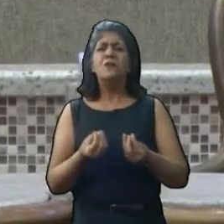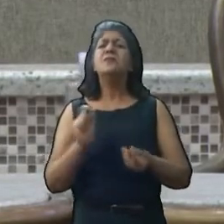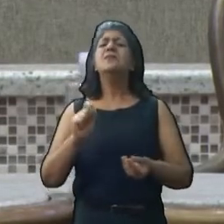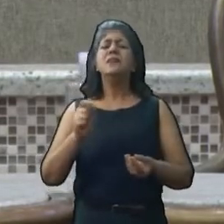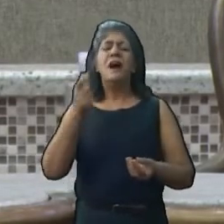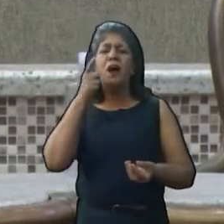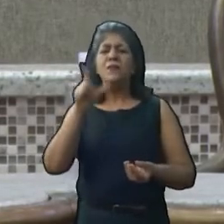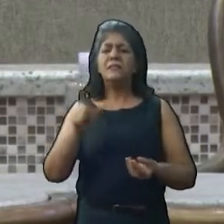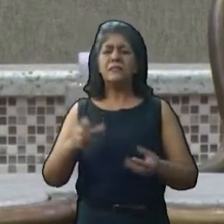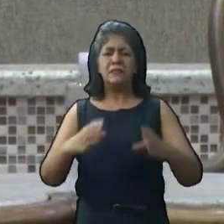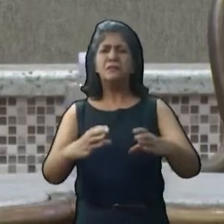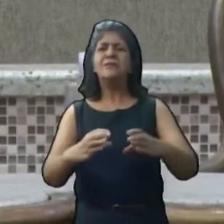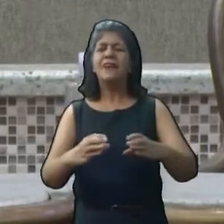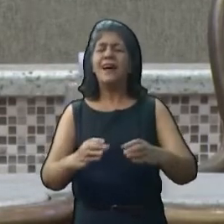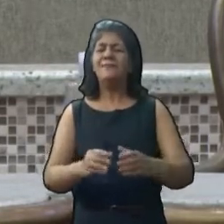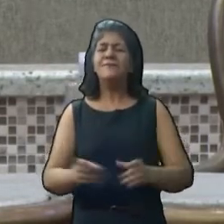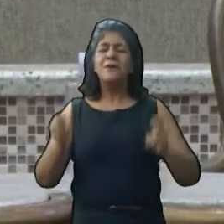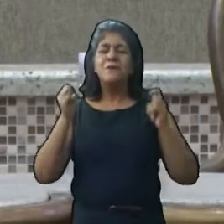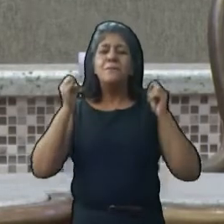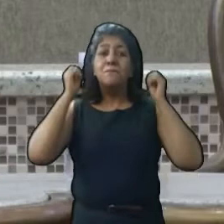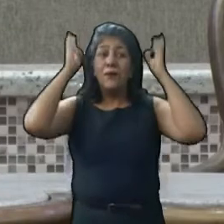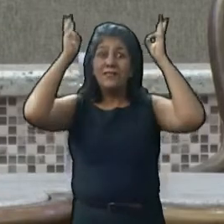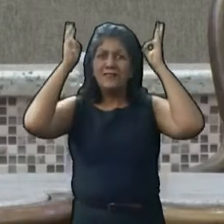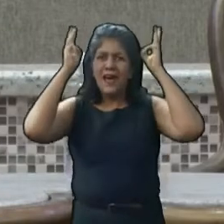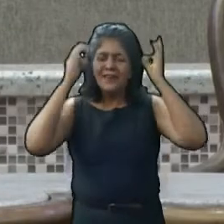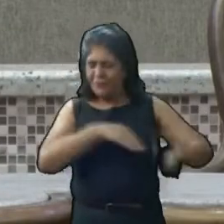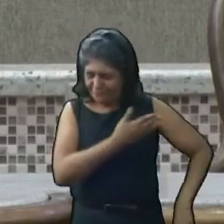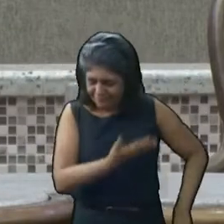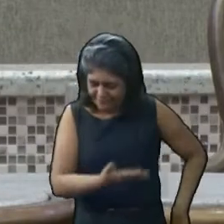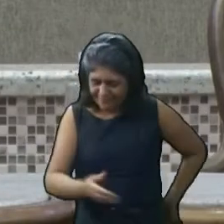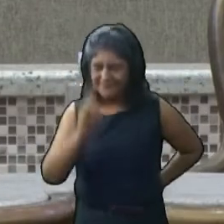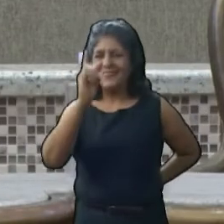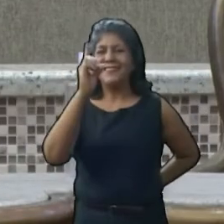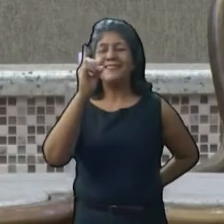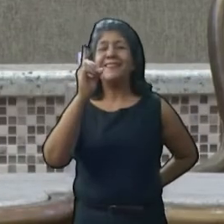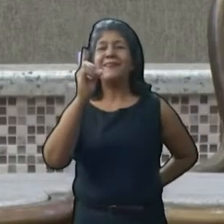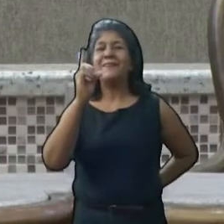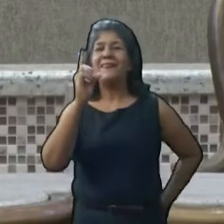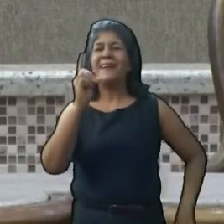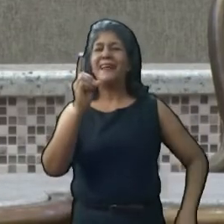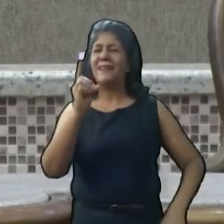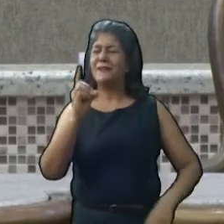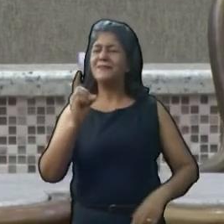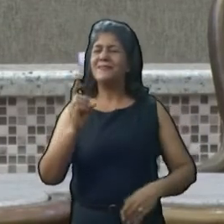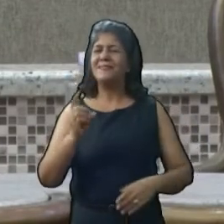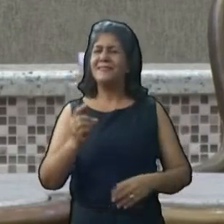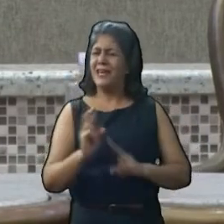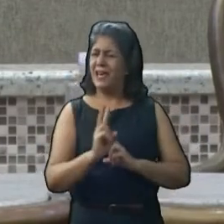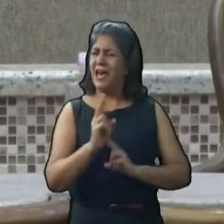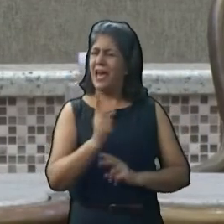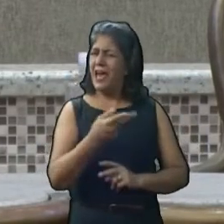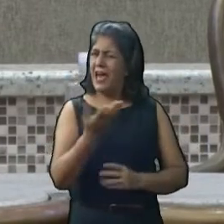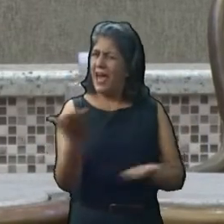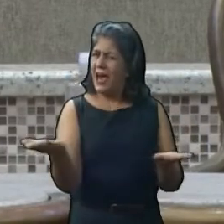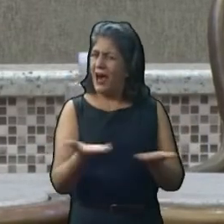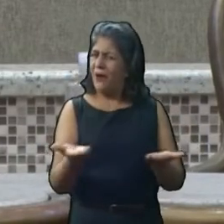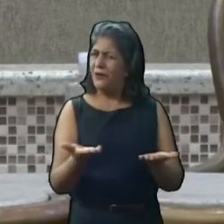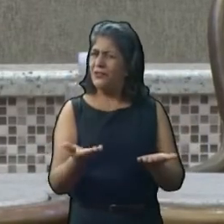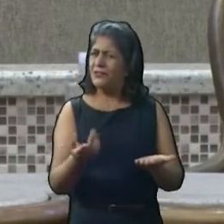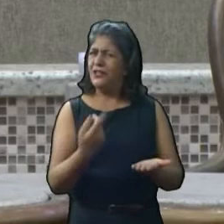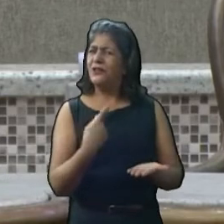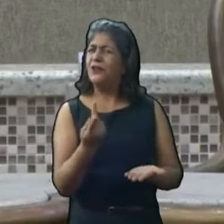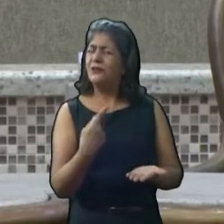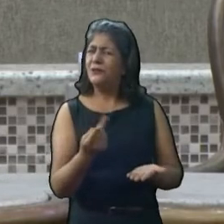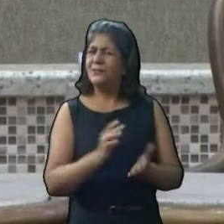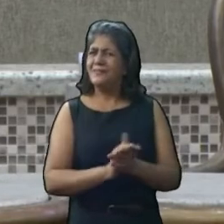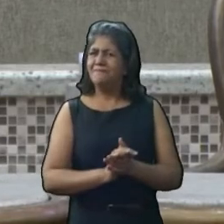nesse lugar moisés estava se rendendo aquele sobrenatural de deus ali naquele momento e foi exatamente